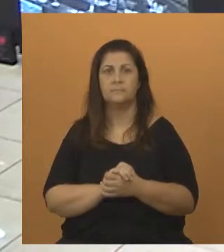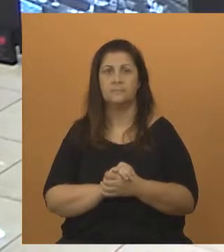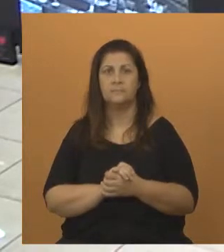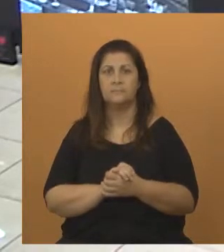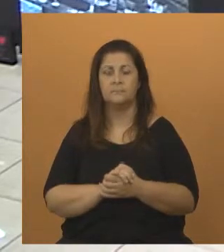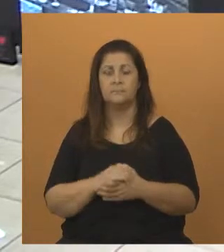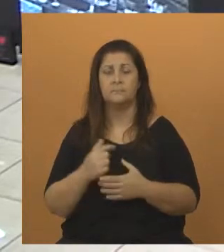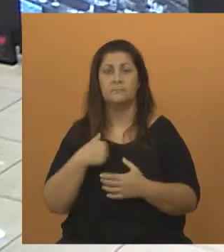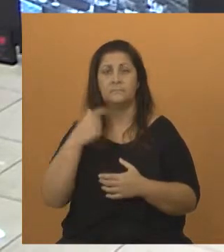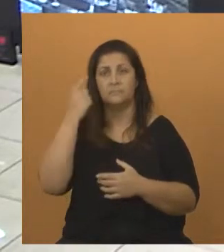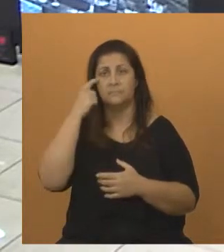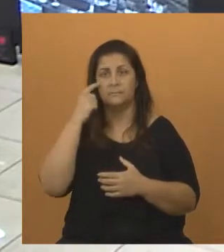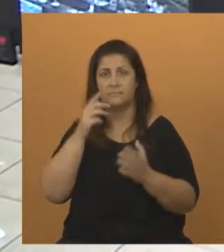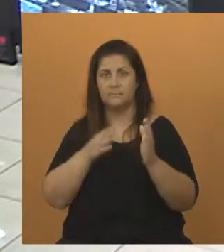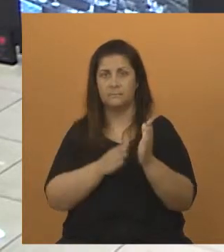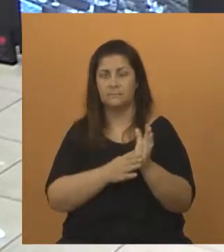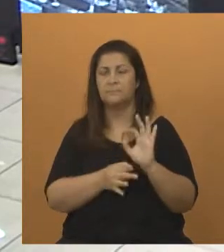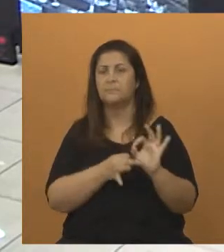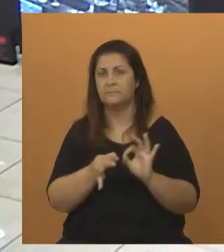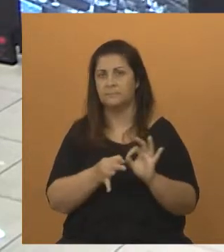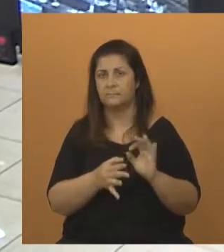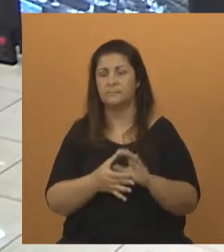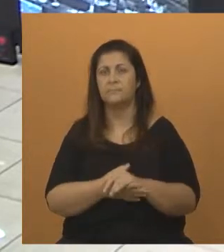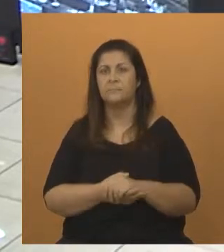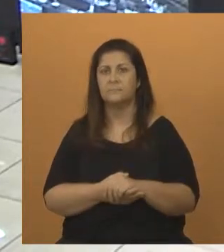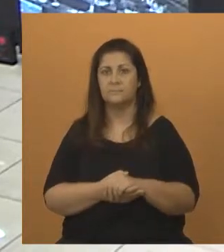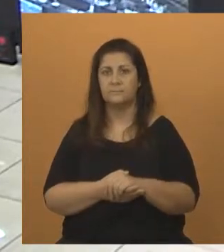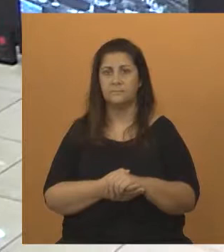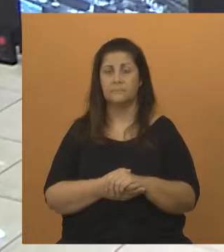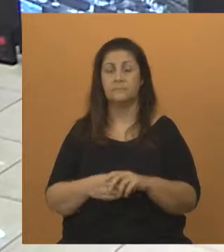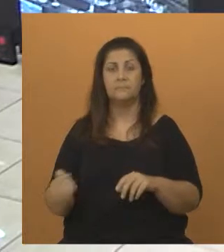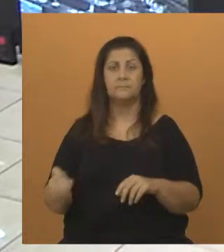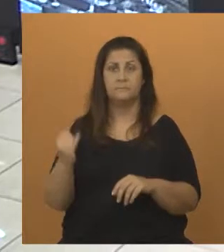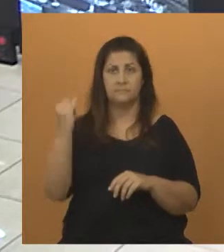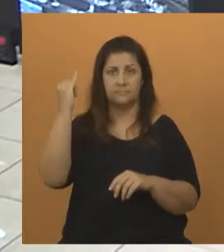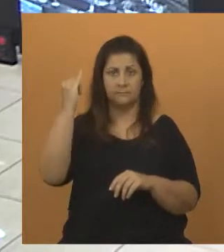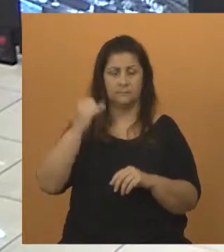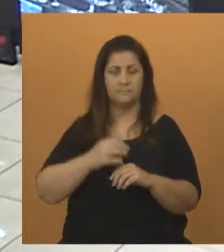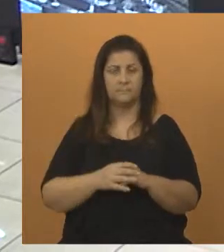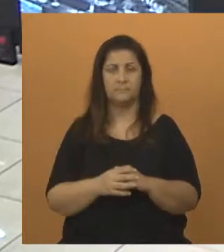Eu acho que esse projeto é um projeto importante.